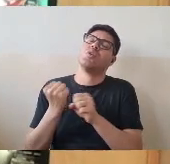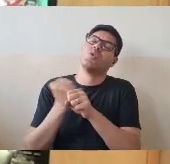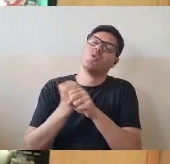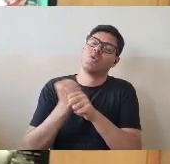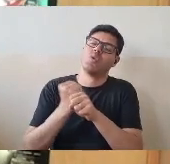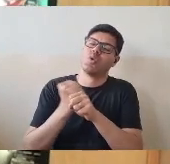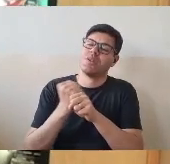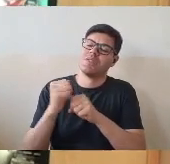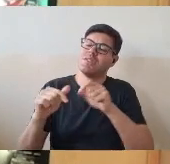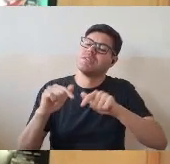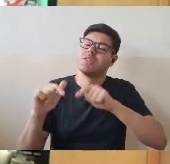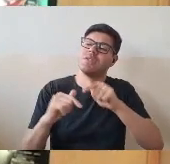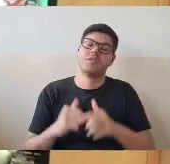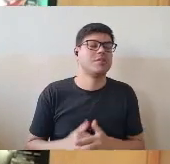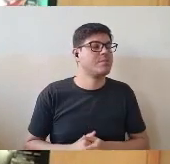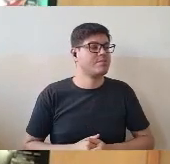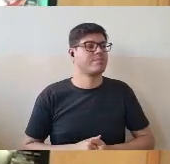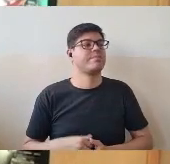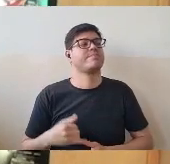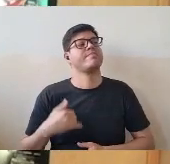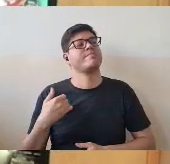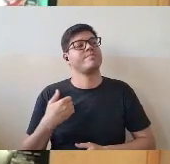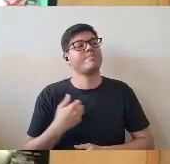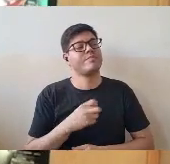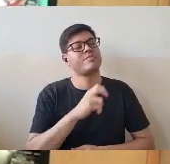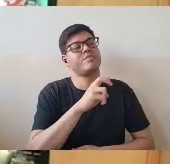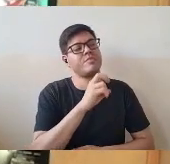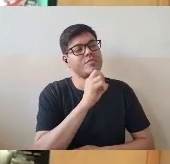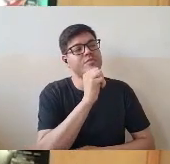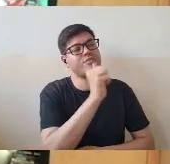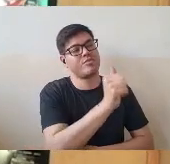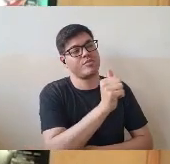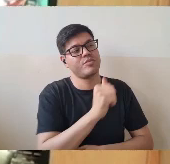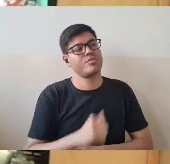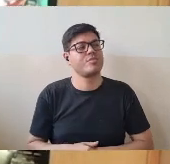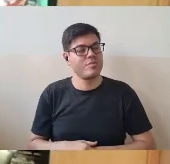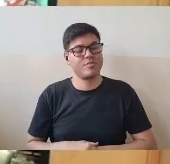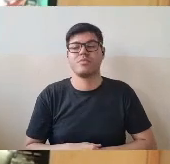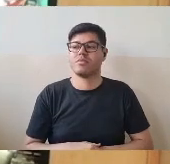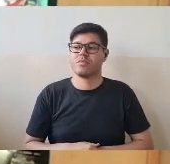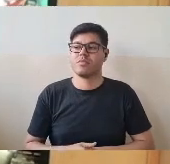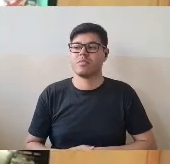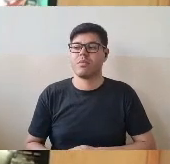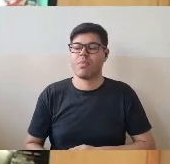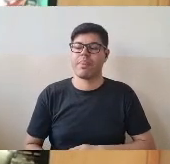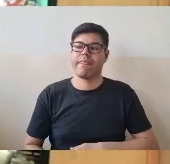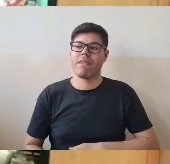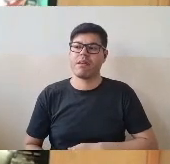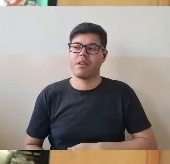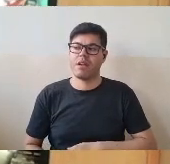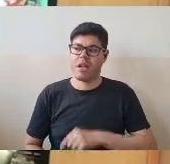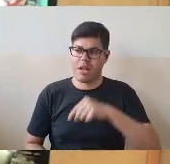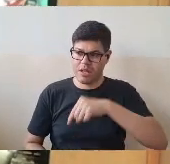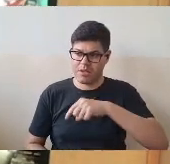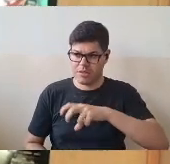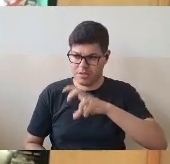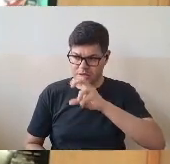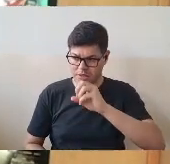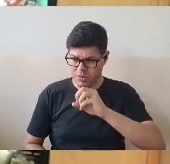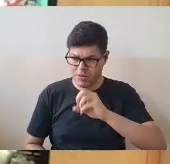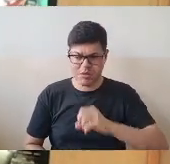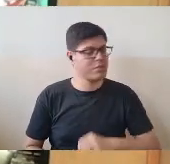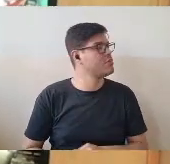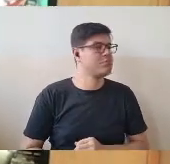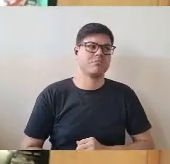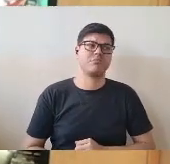51 de formado dia 14 de dezembro. Mas em Araras está 50, então? Não, Araras eu estou há 48 anos. Então, tem